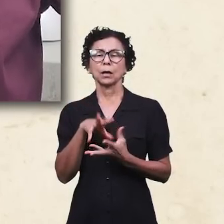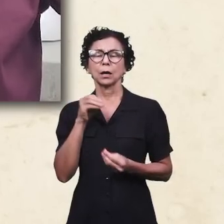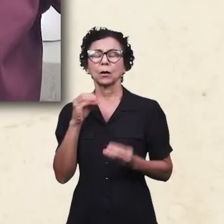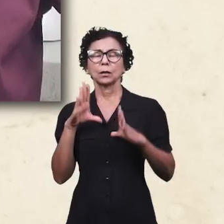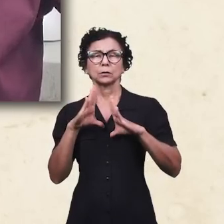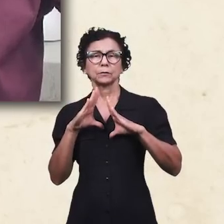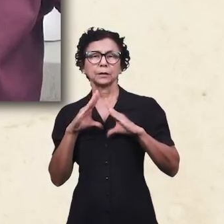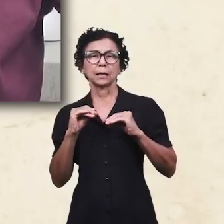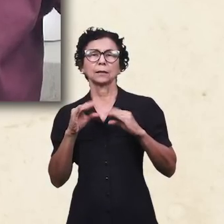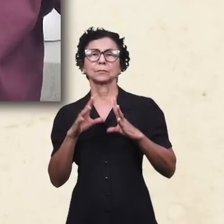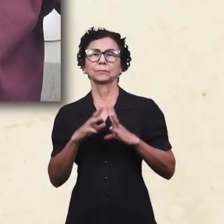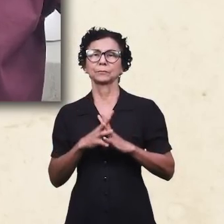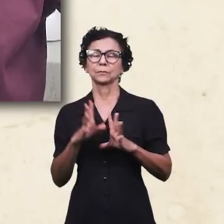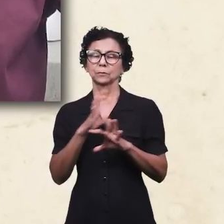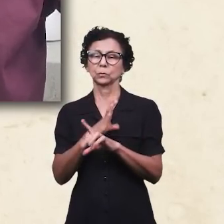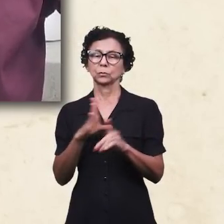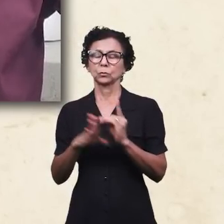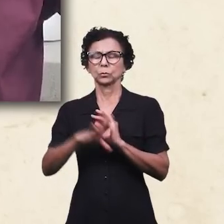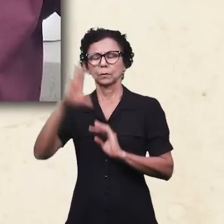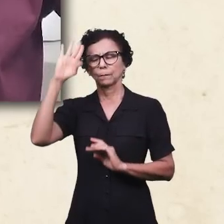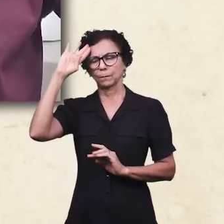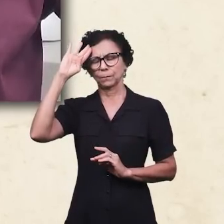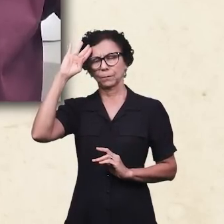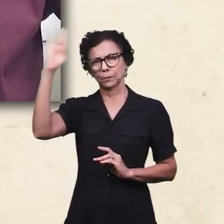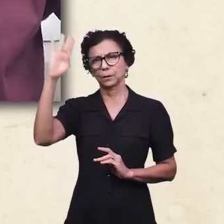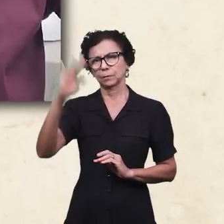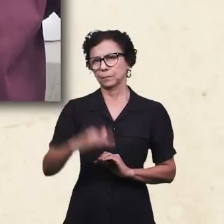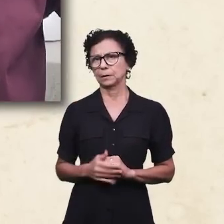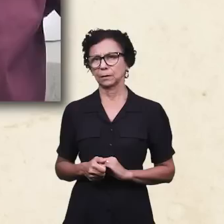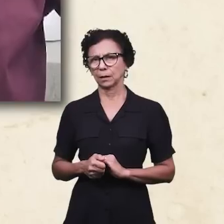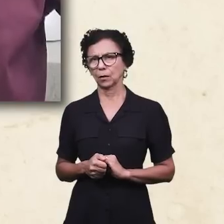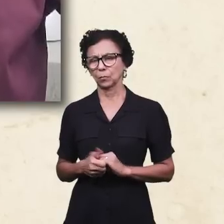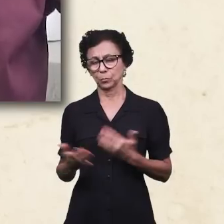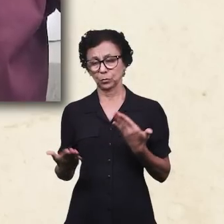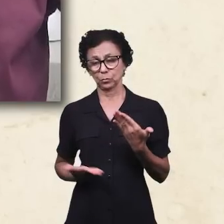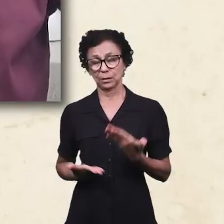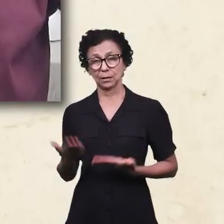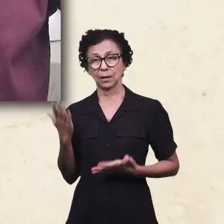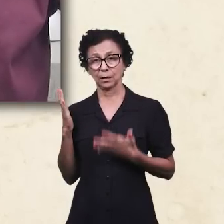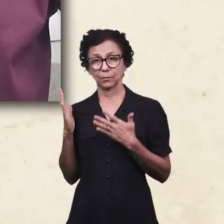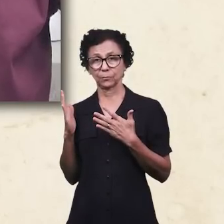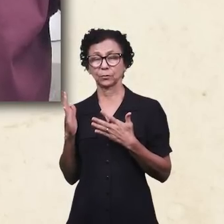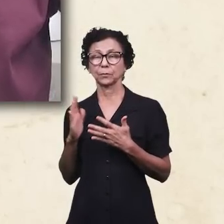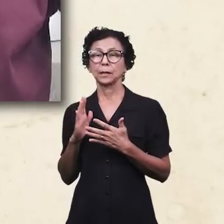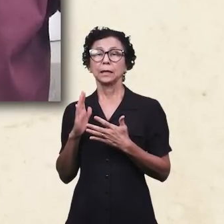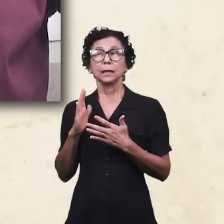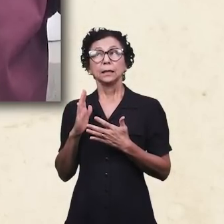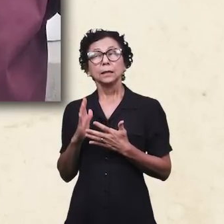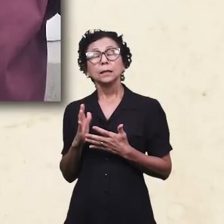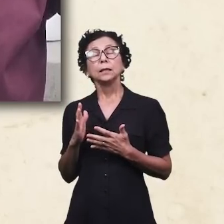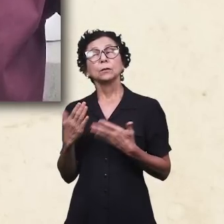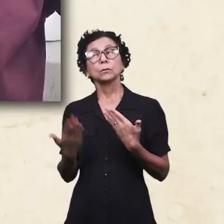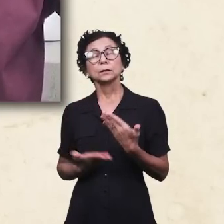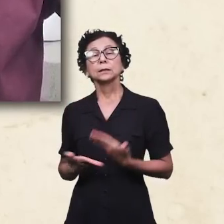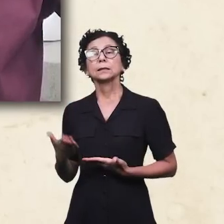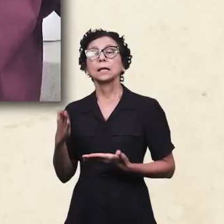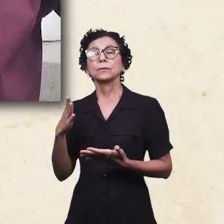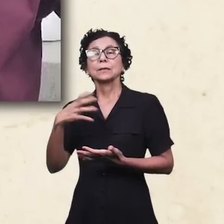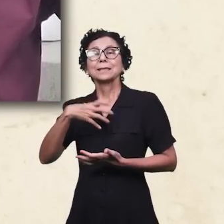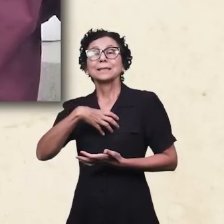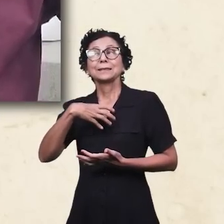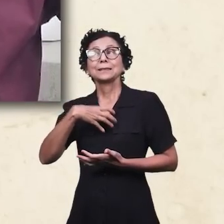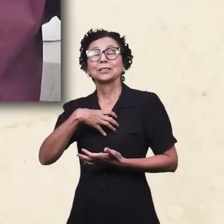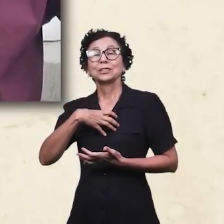alma. O culto, meus irmãos, é fundamental para a vida do servo, onde o servo vai ouvir e ver